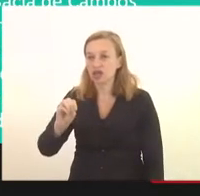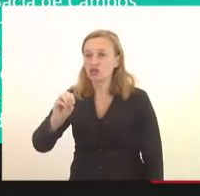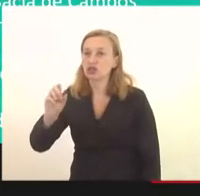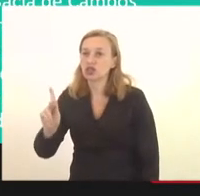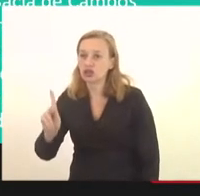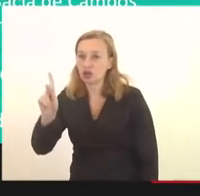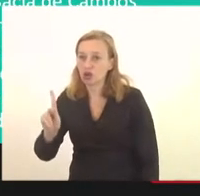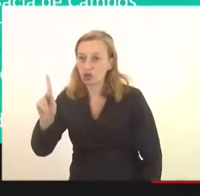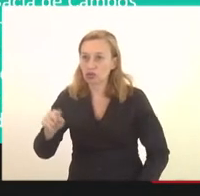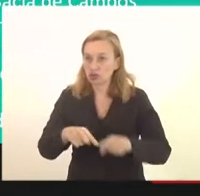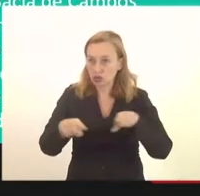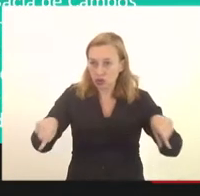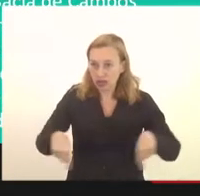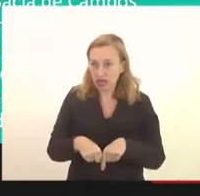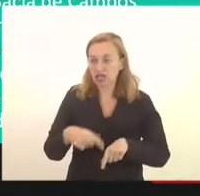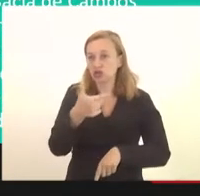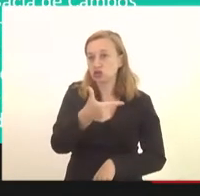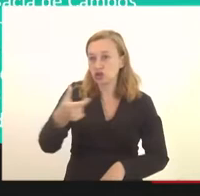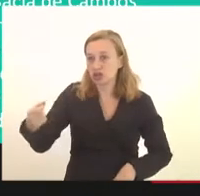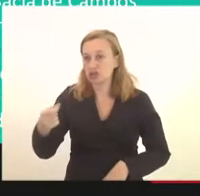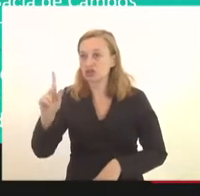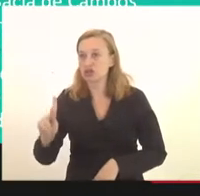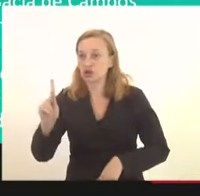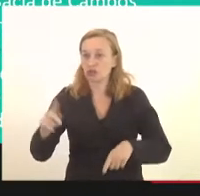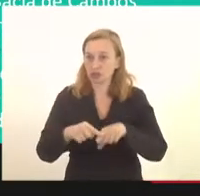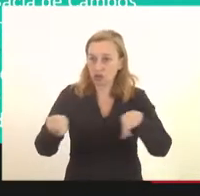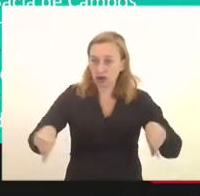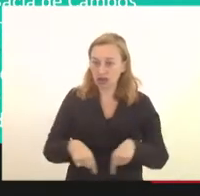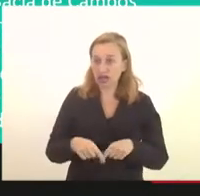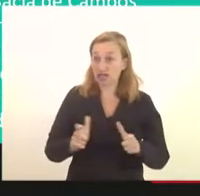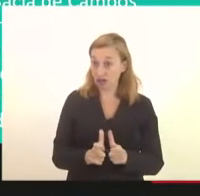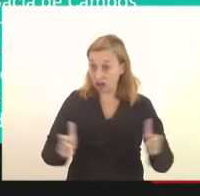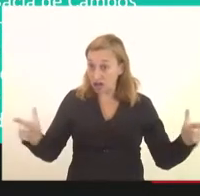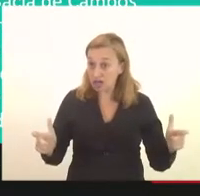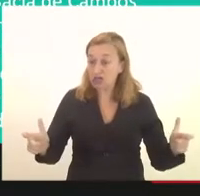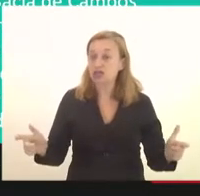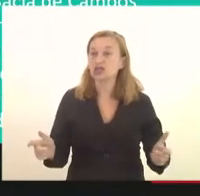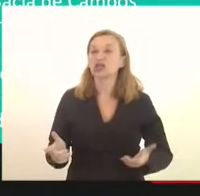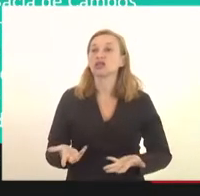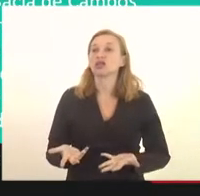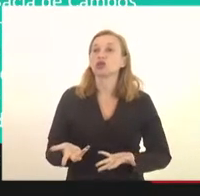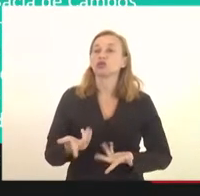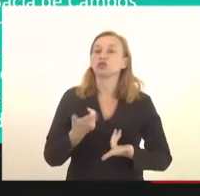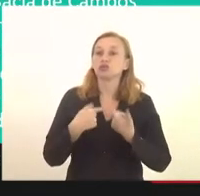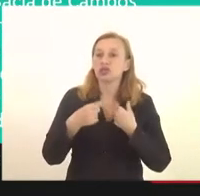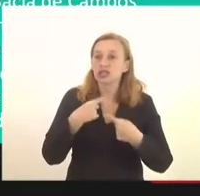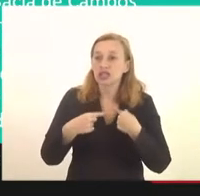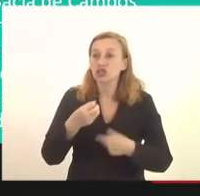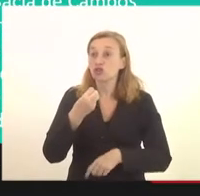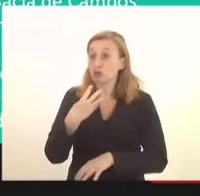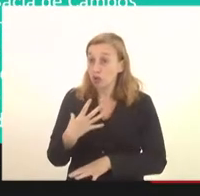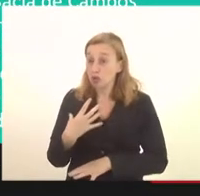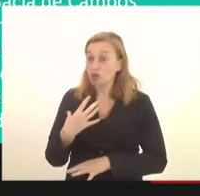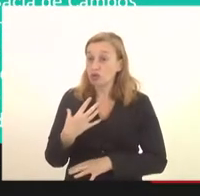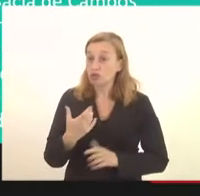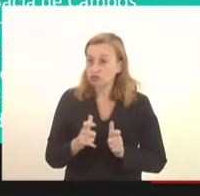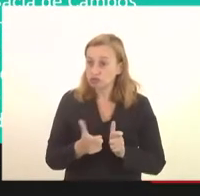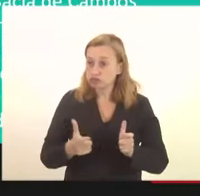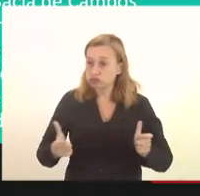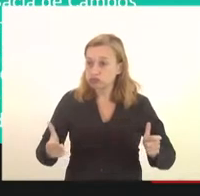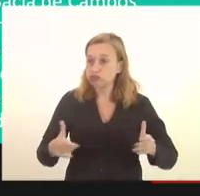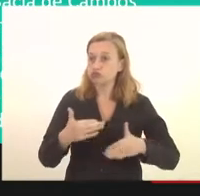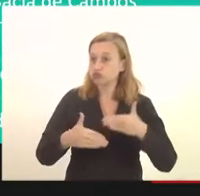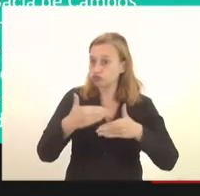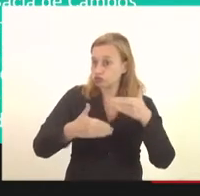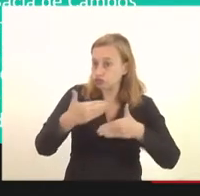200 quilômetros quadrados, são estruturas bastante grandes. Então, existe aí uma expectativa, vamos dizer assim, muito positiva, que a gente, caso tenha uma